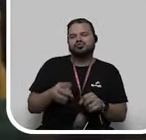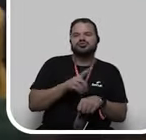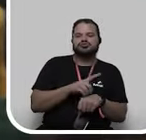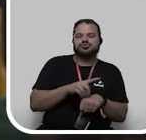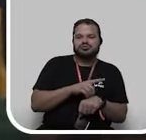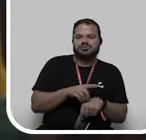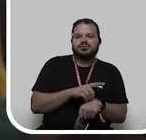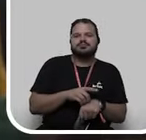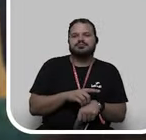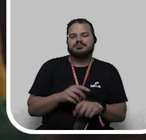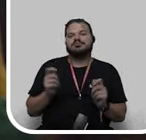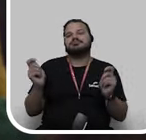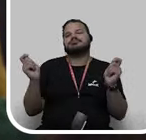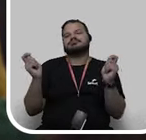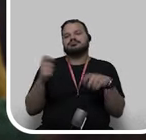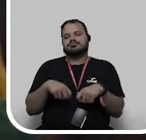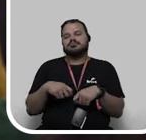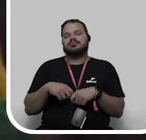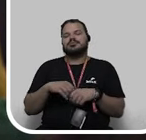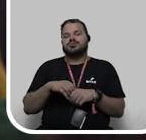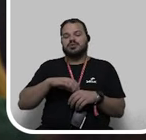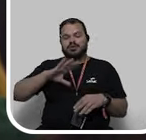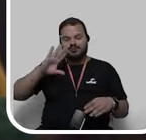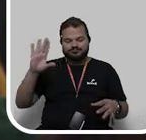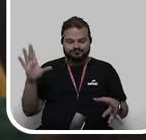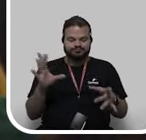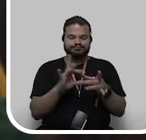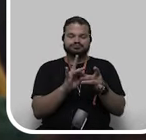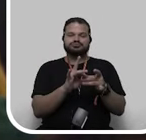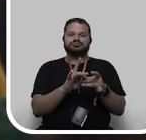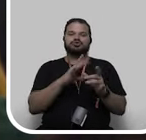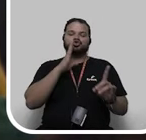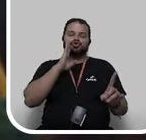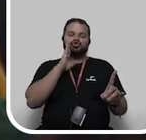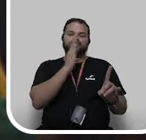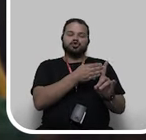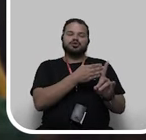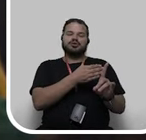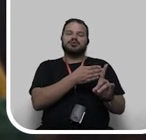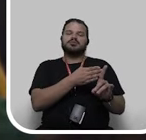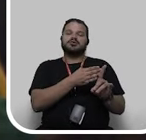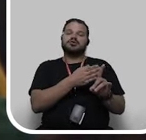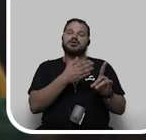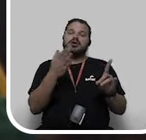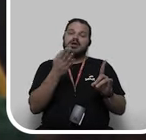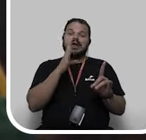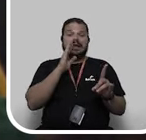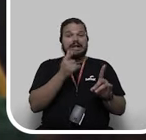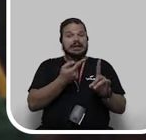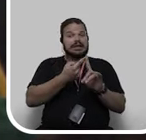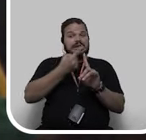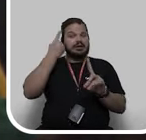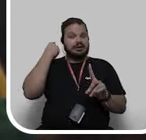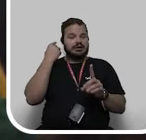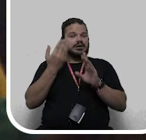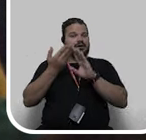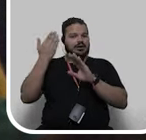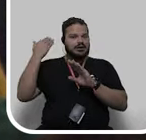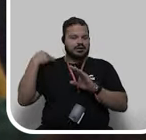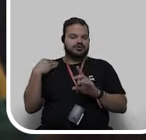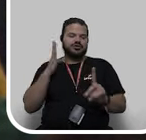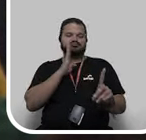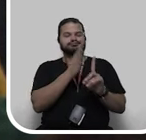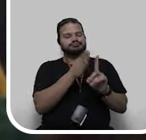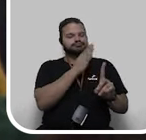passa a ser, né, veiculado pela tecnologia diretamente, era indiretamente, então a gente precisa